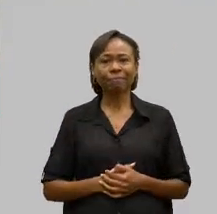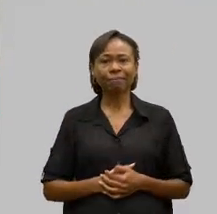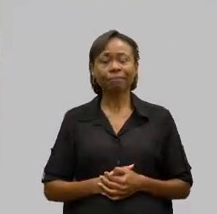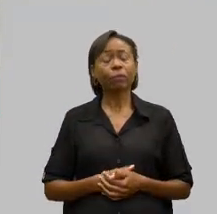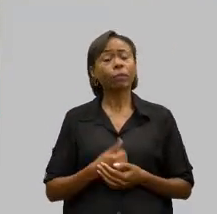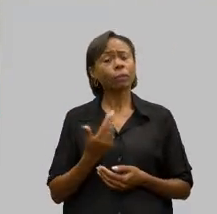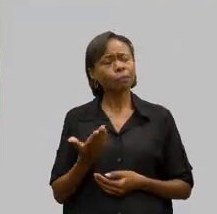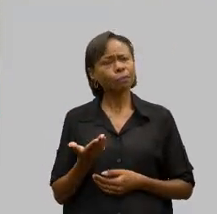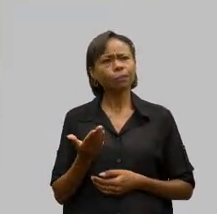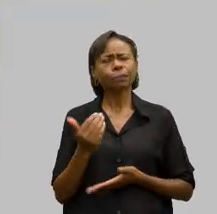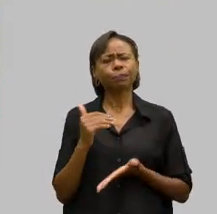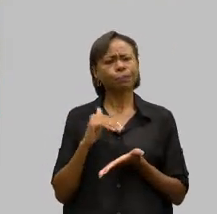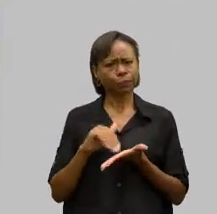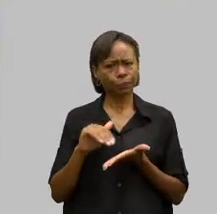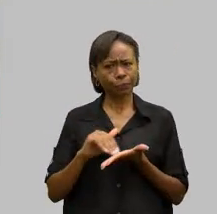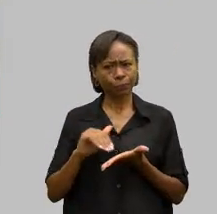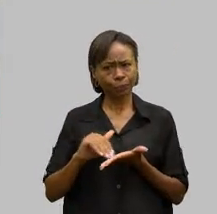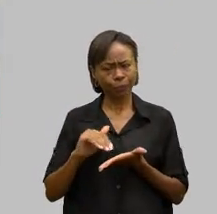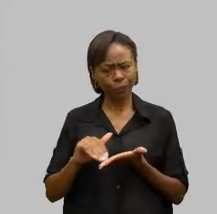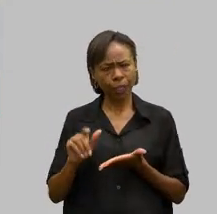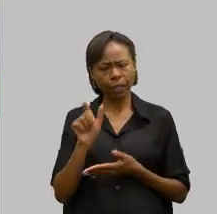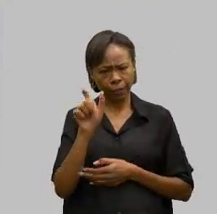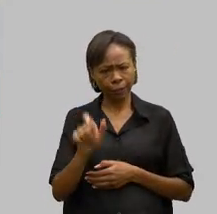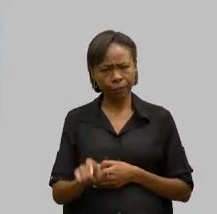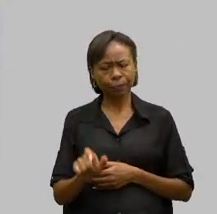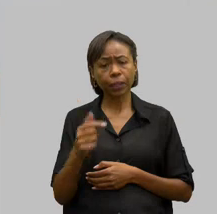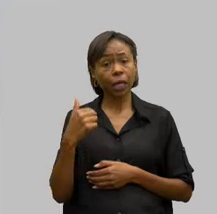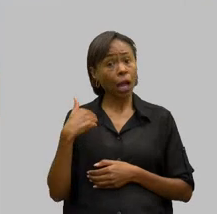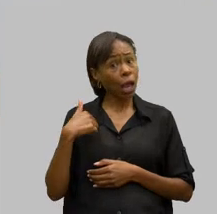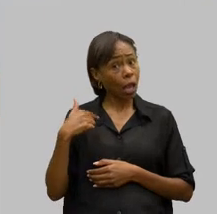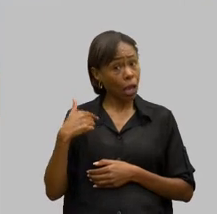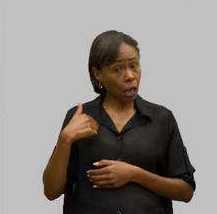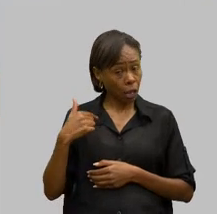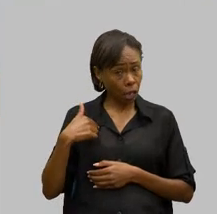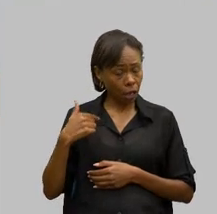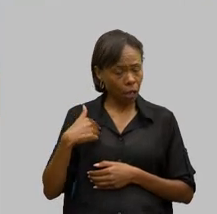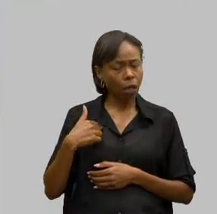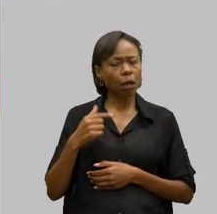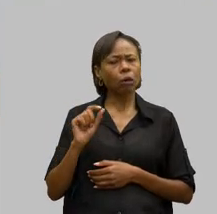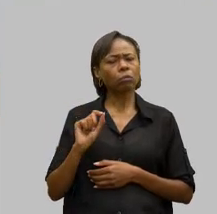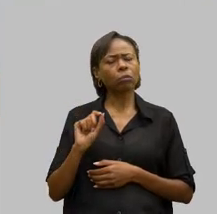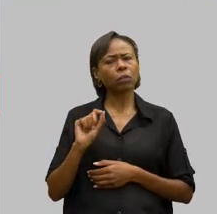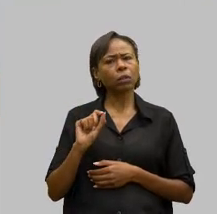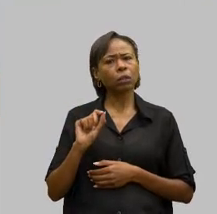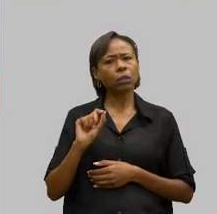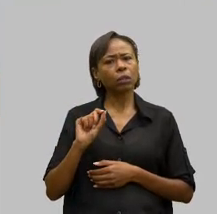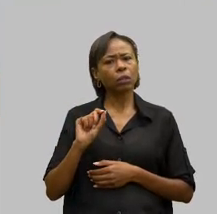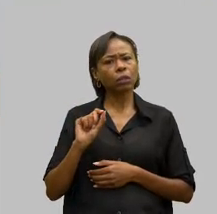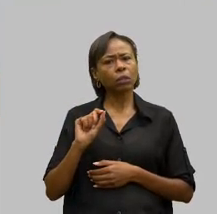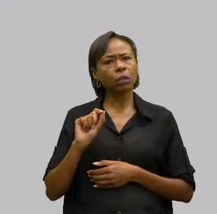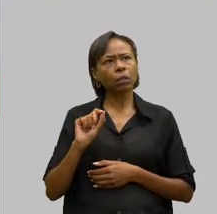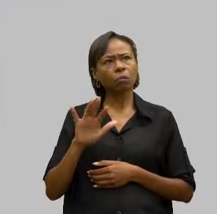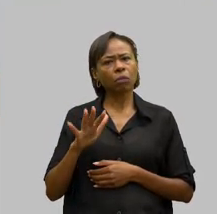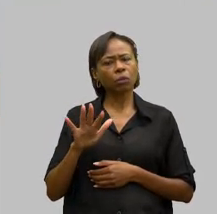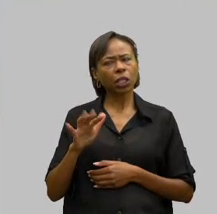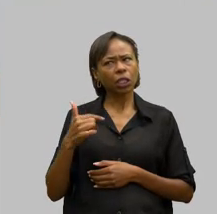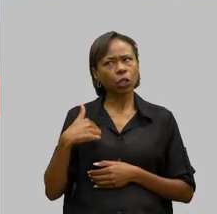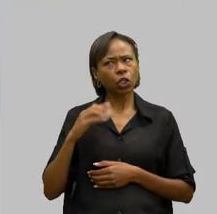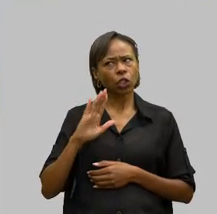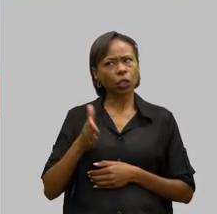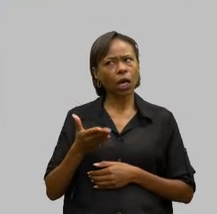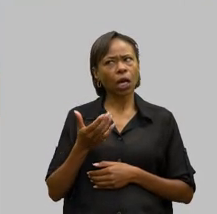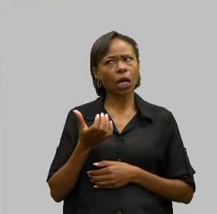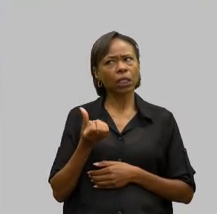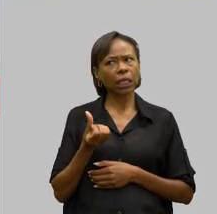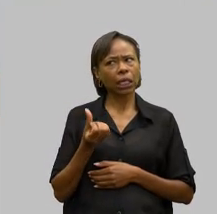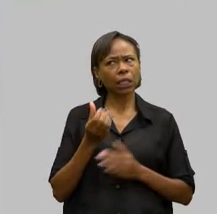secretário, eu tenho participado, tenho ido muito, em seis mandatos e nenhum